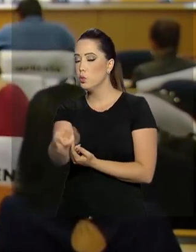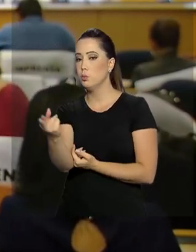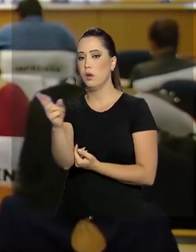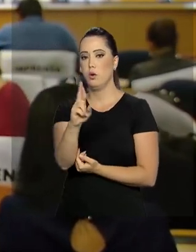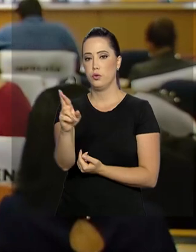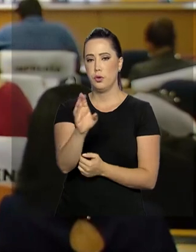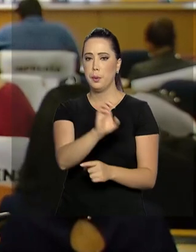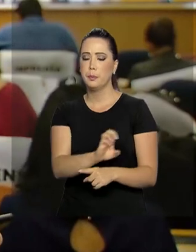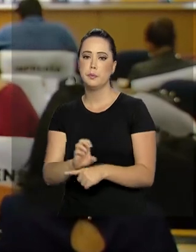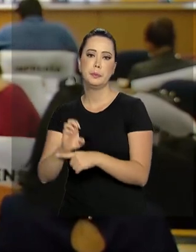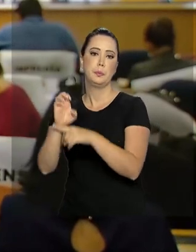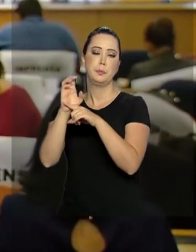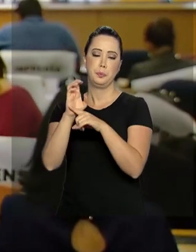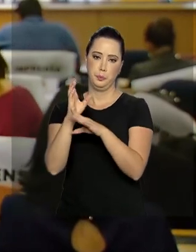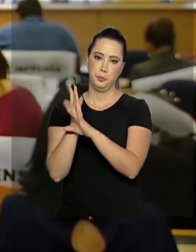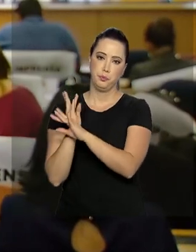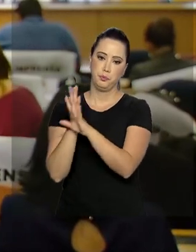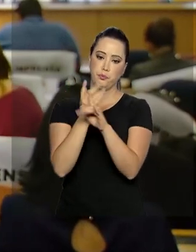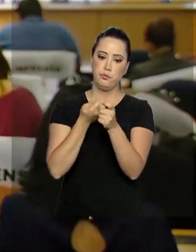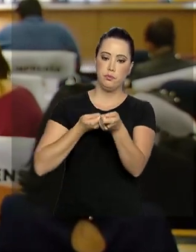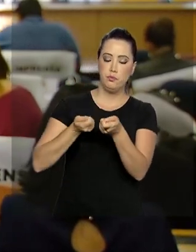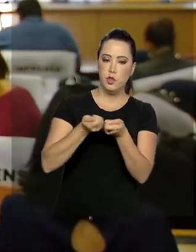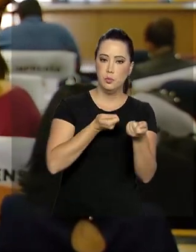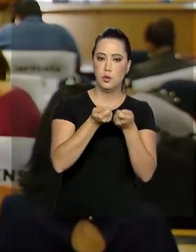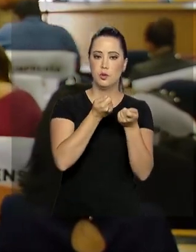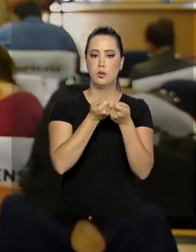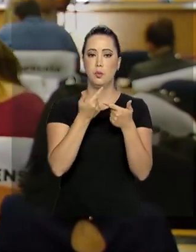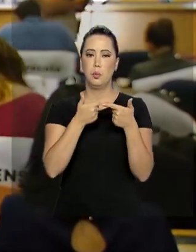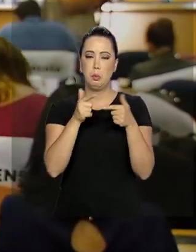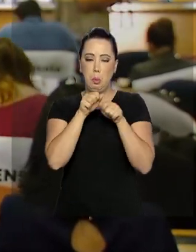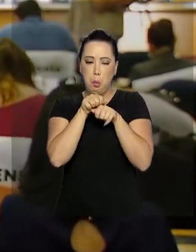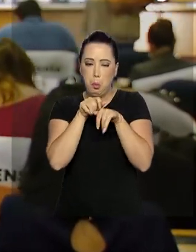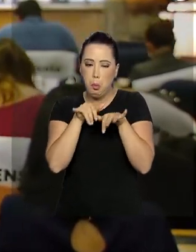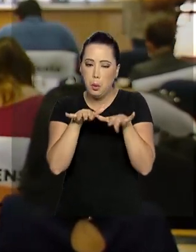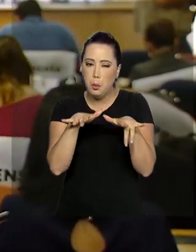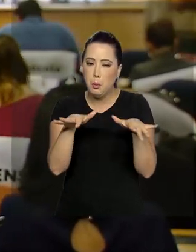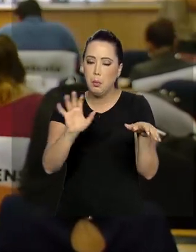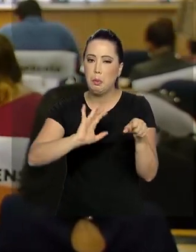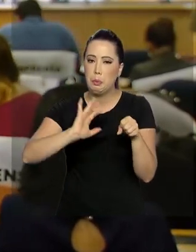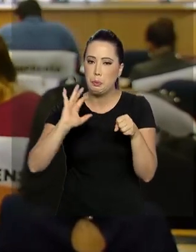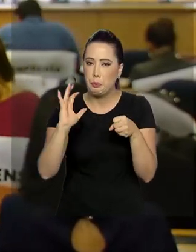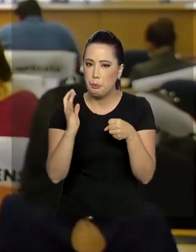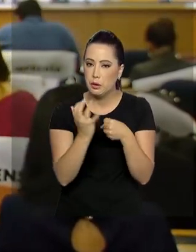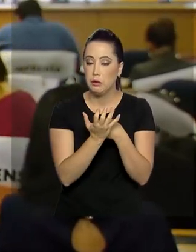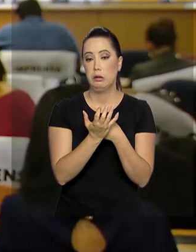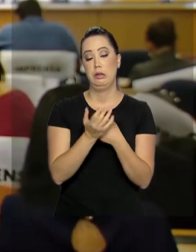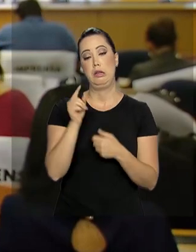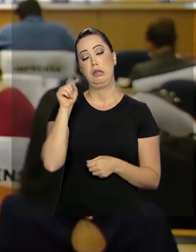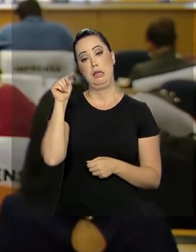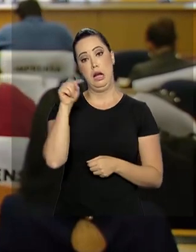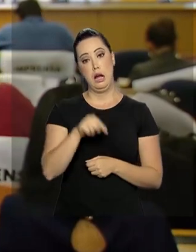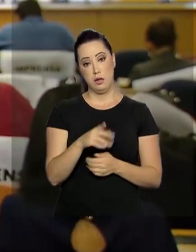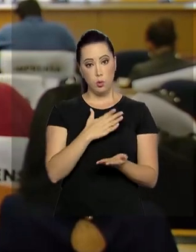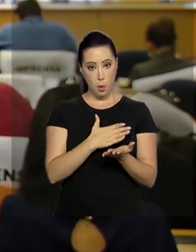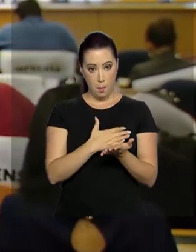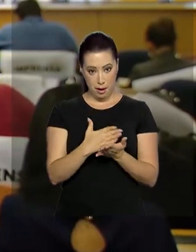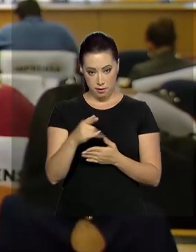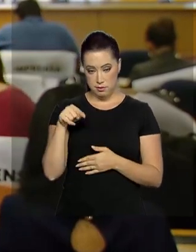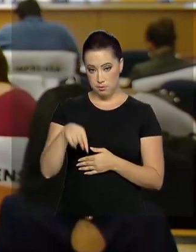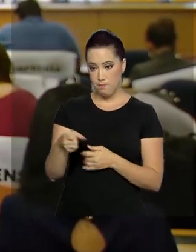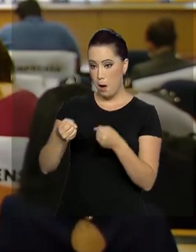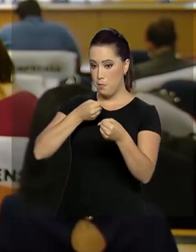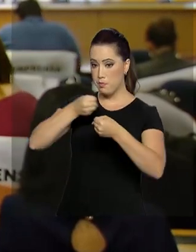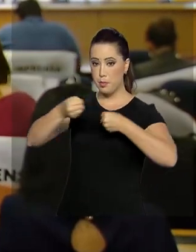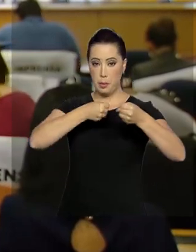deve ser usado para controlar a pandemia de coronavírus no país. Em instantes, começa aqui no Ministério da Saúde mais uma entrevista